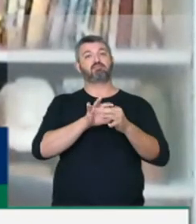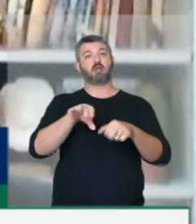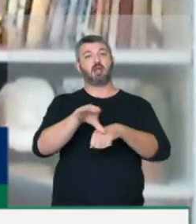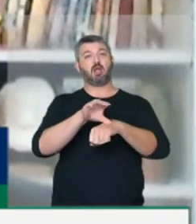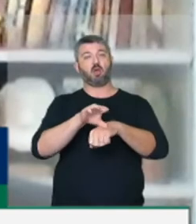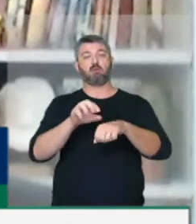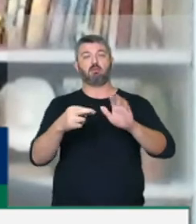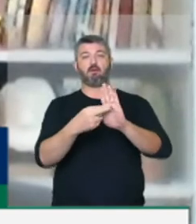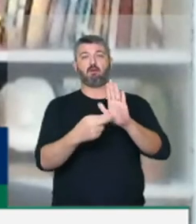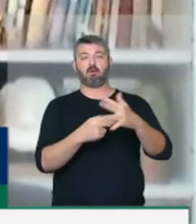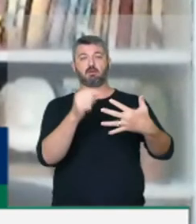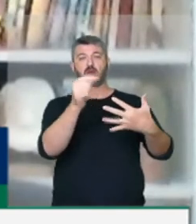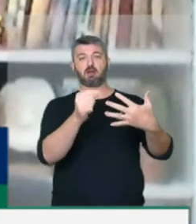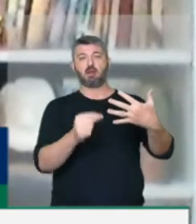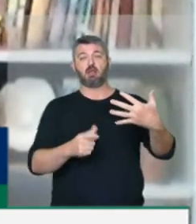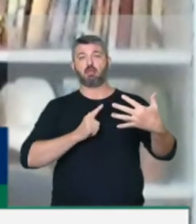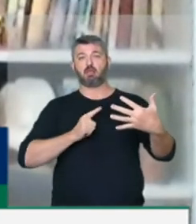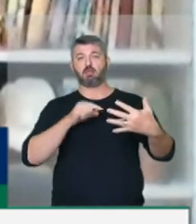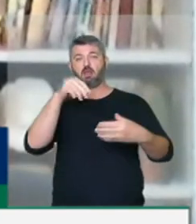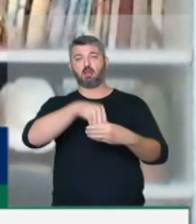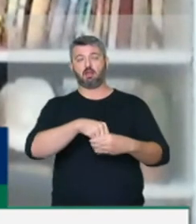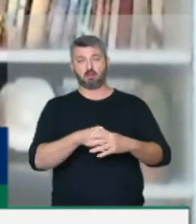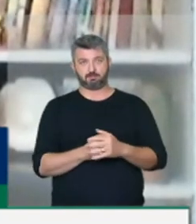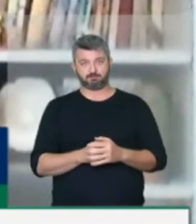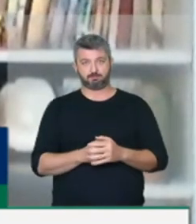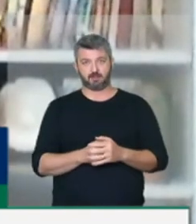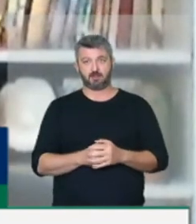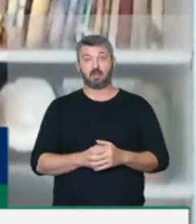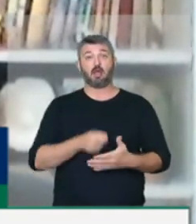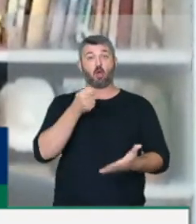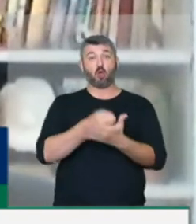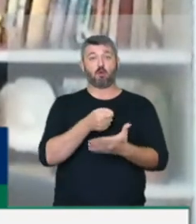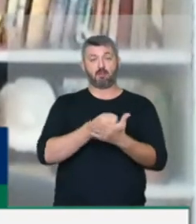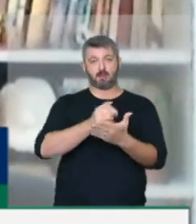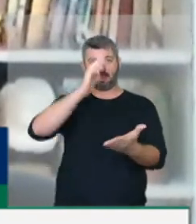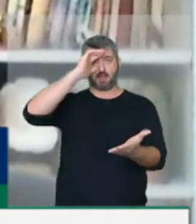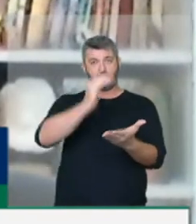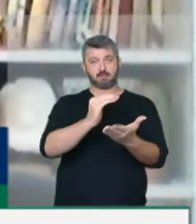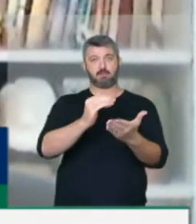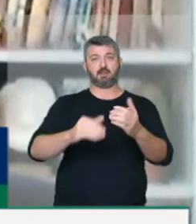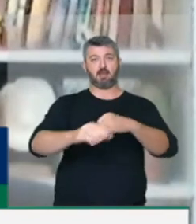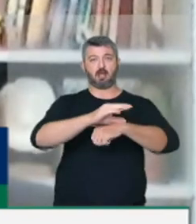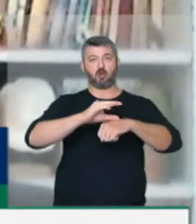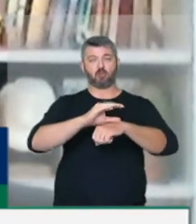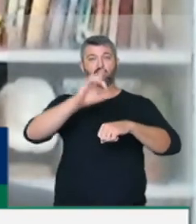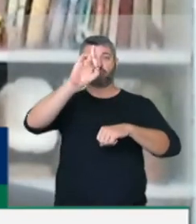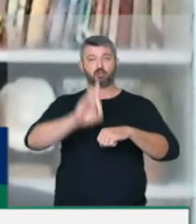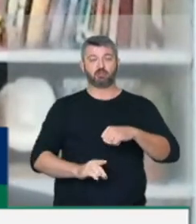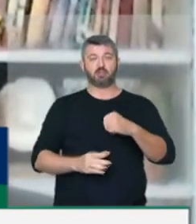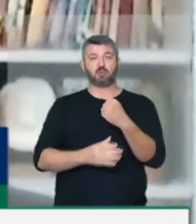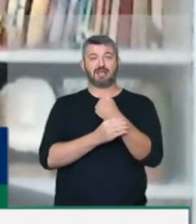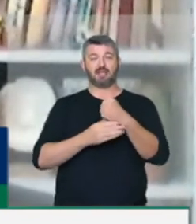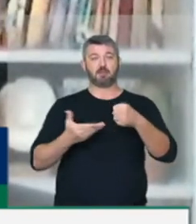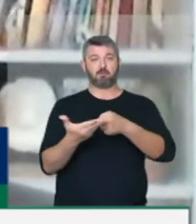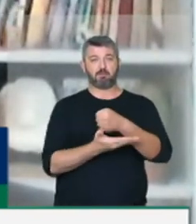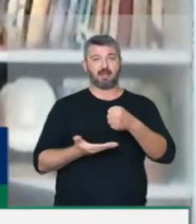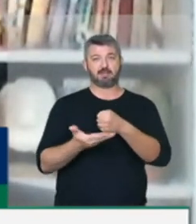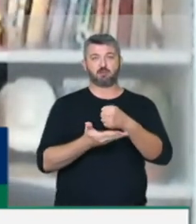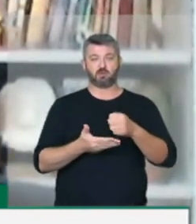aos preceitos nela estabelecidos, ou seja, devem agir em respeito aos direitos e garantias